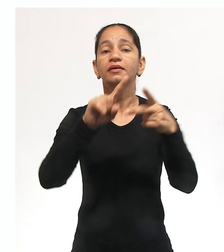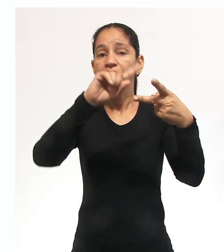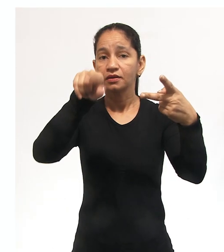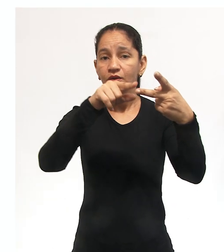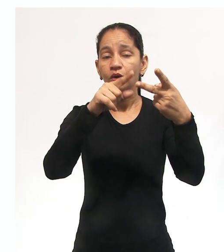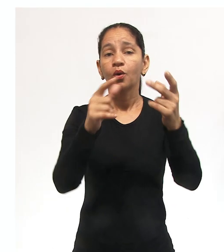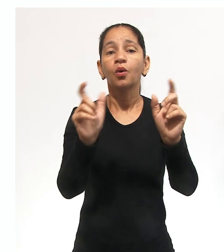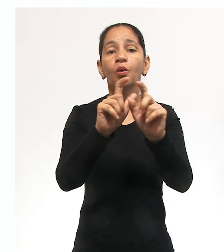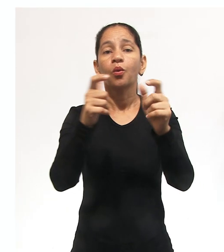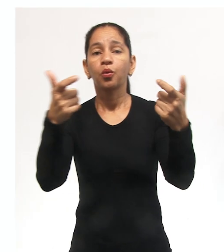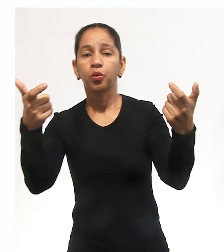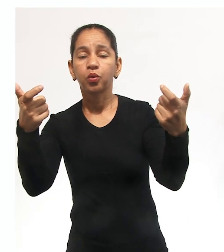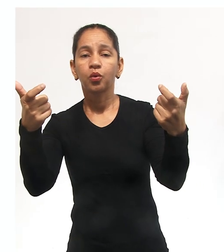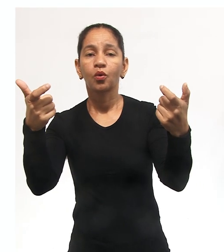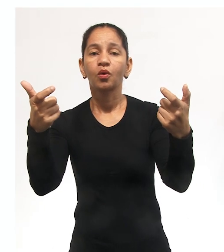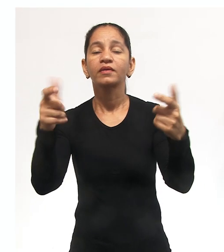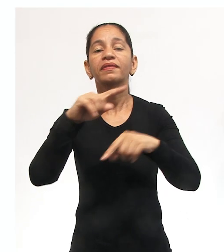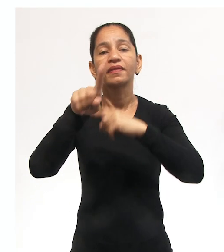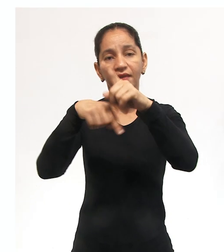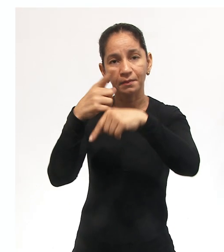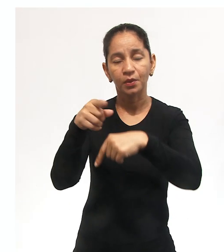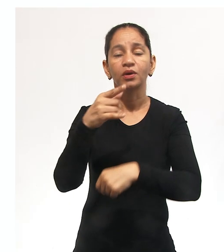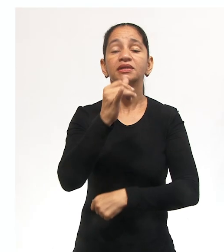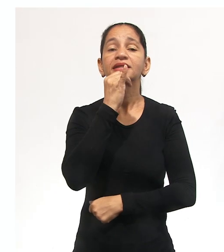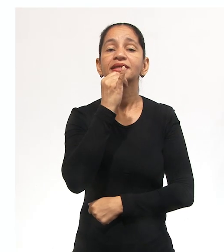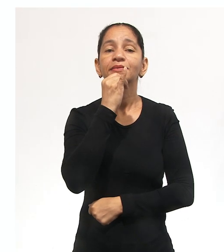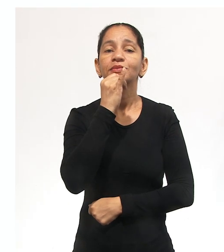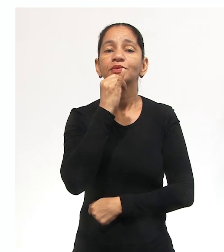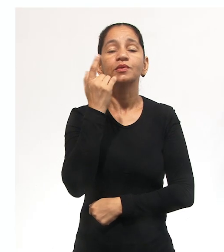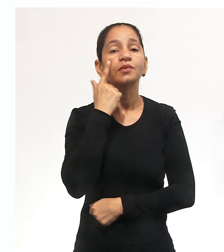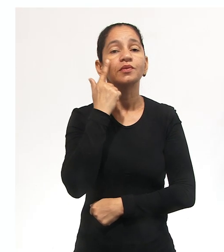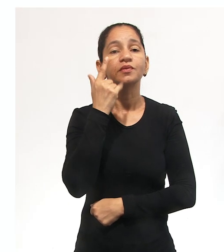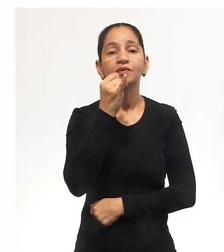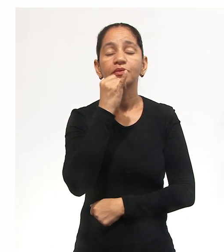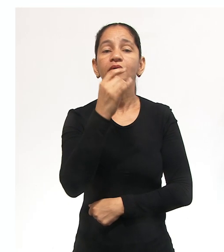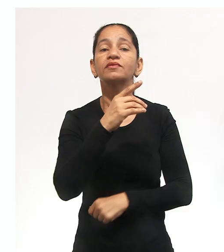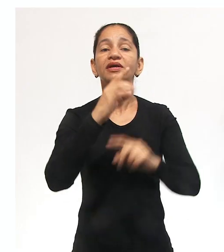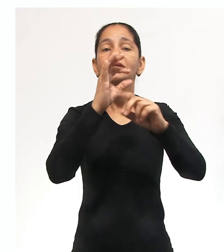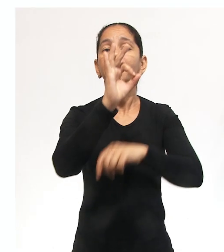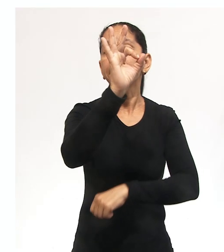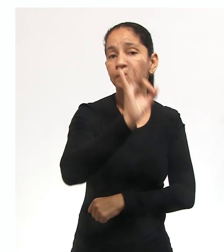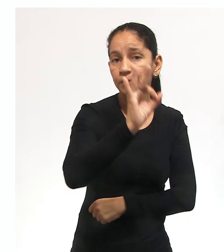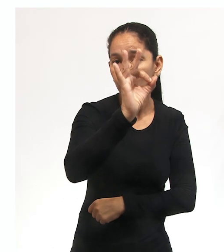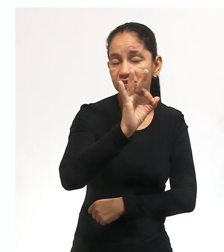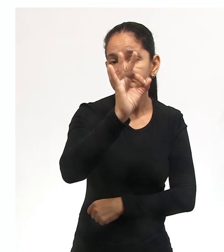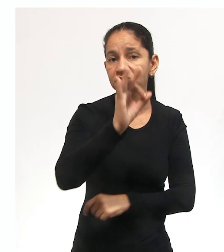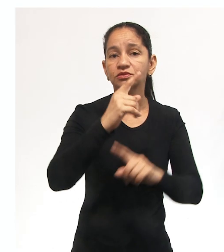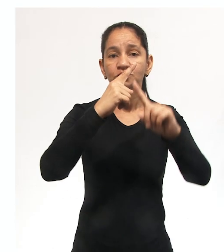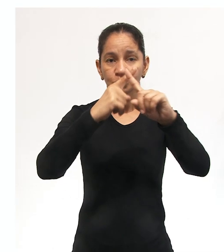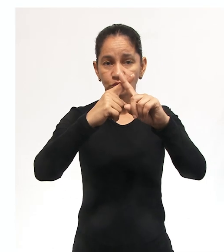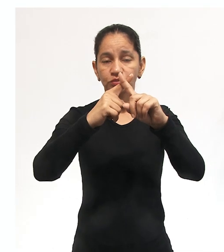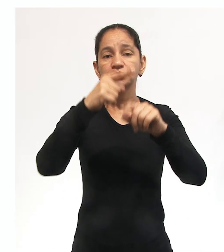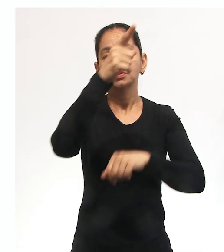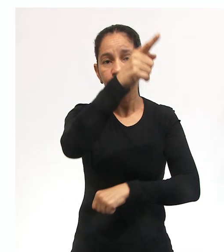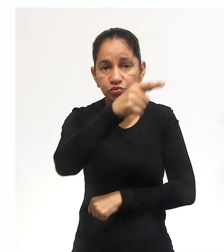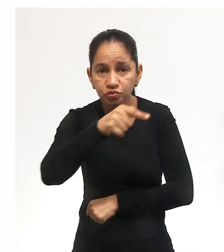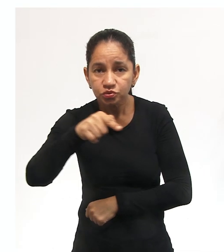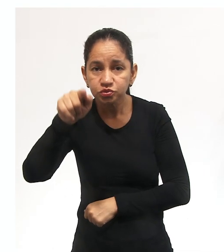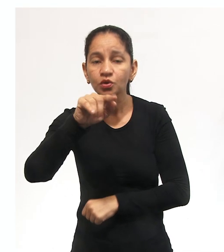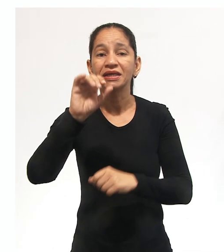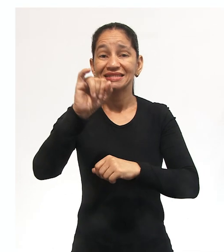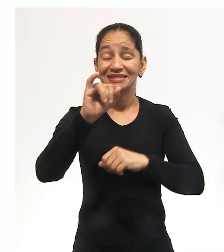passa para o outro lado, está multiplicando, né? Com a taxa aqui nesse caso, a gente vai ter a taxa multiplicando, a gente passa para o outro lado